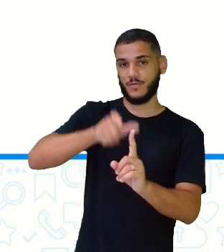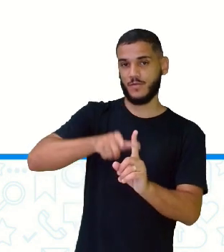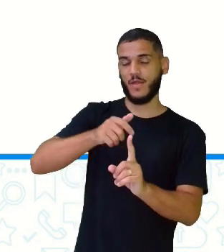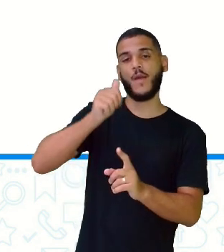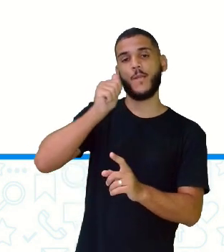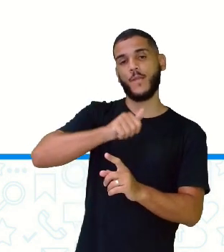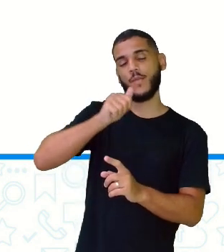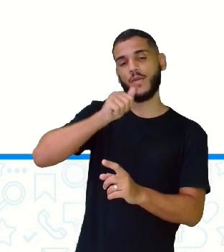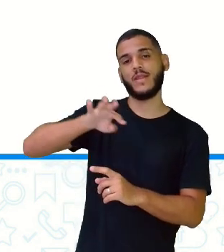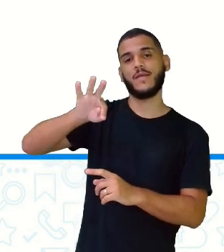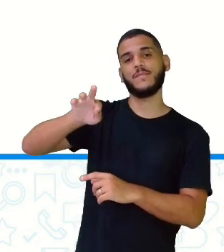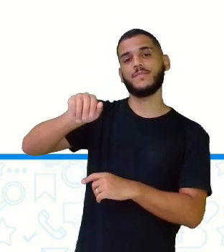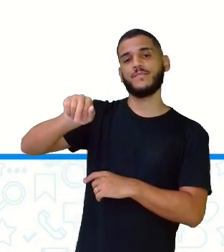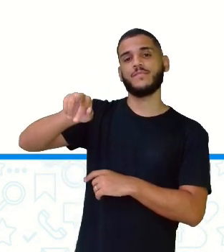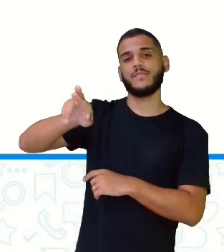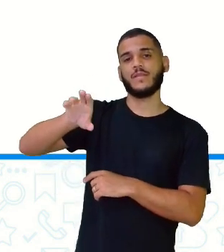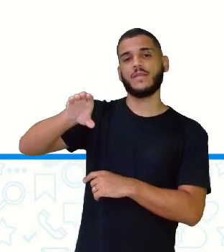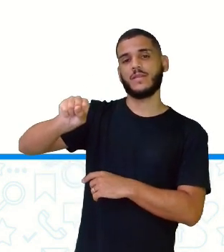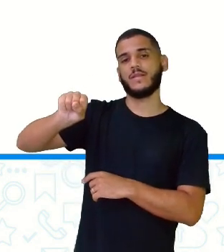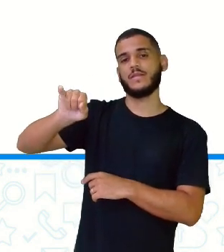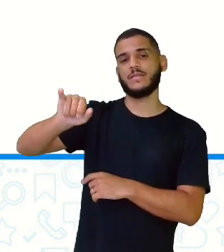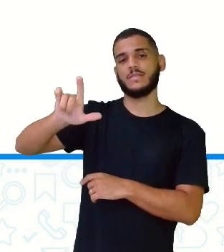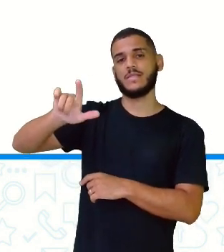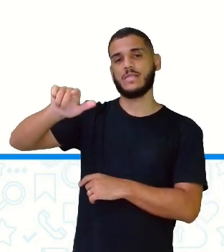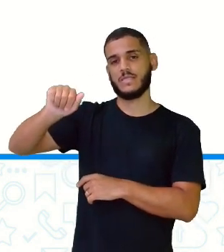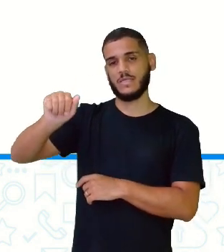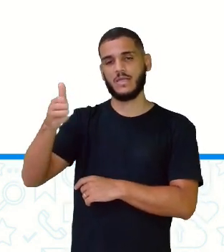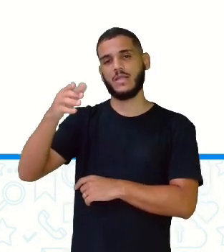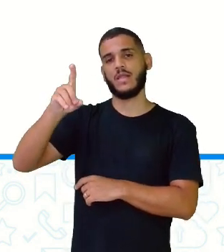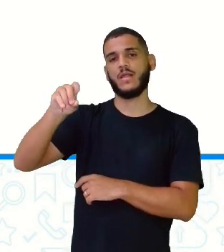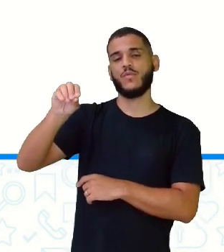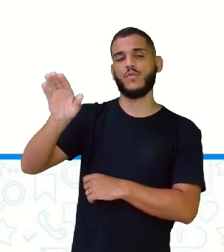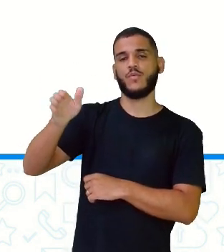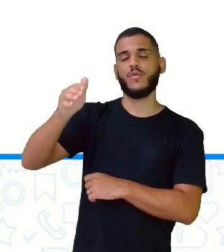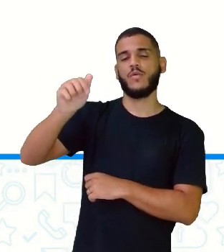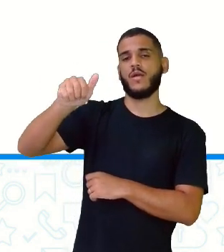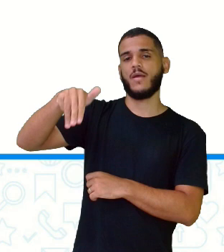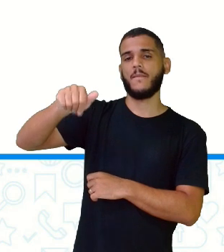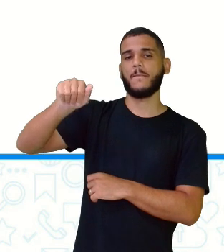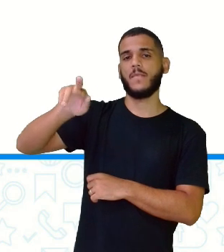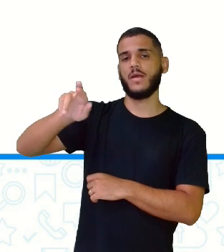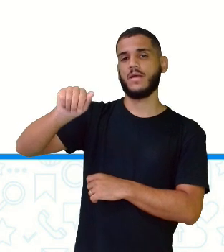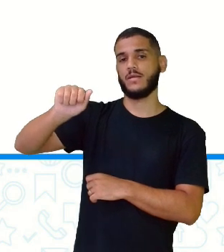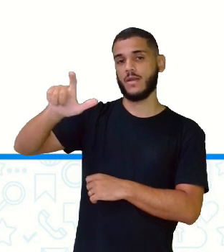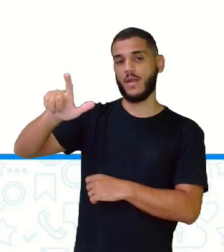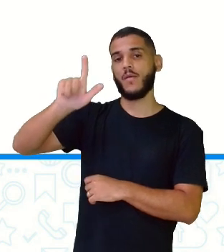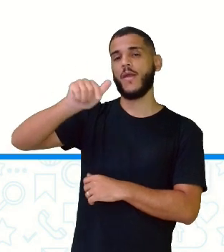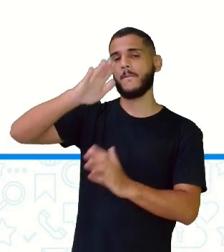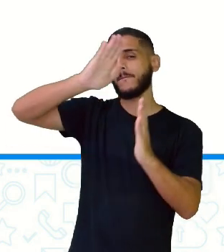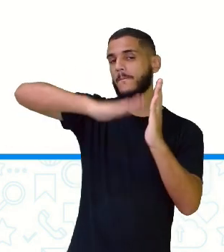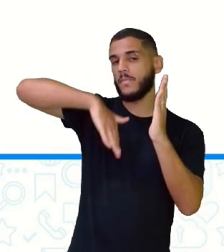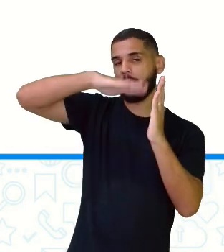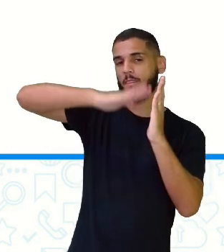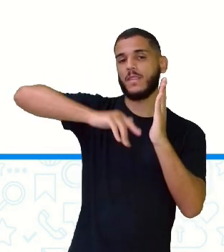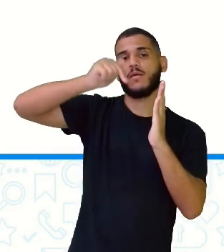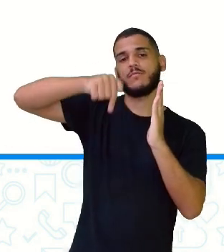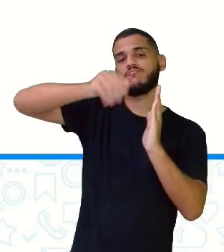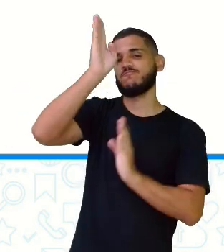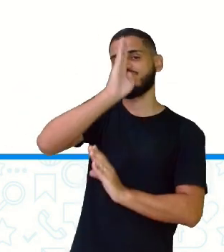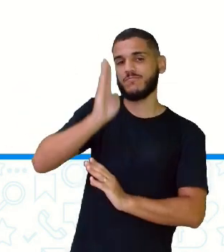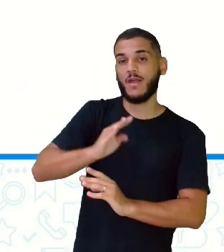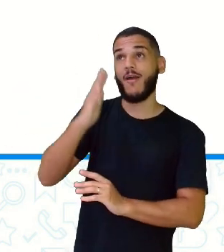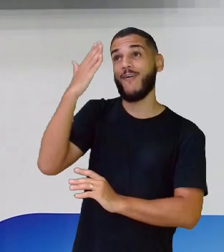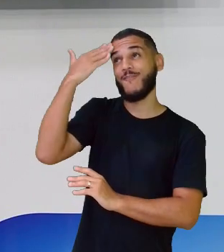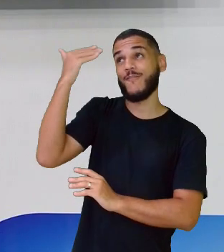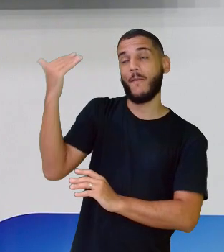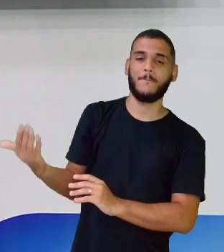pintora brasileira muito famosa. Não sei se vocês já estudaram. Eu acredito que sim, que você, estudante, já